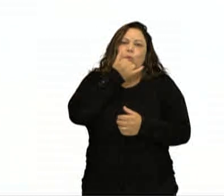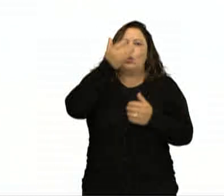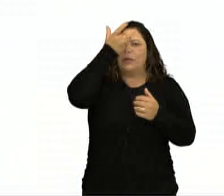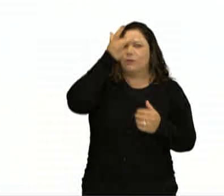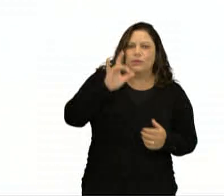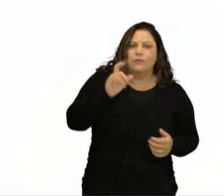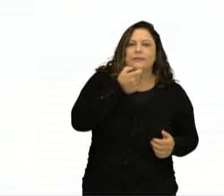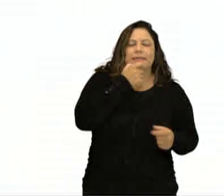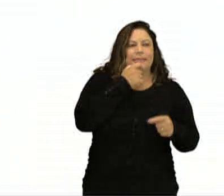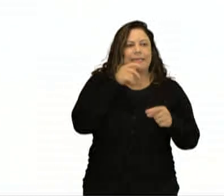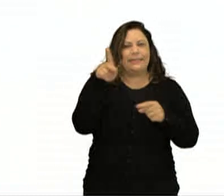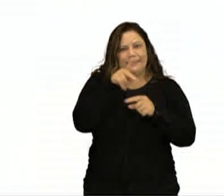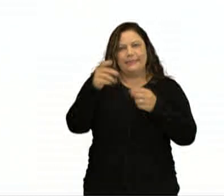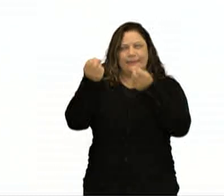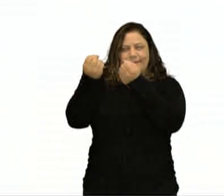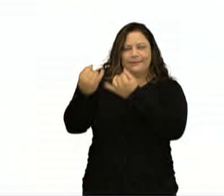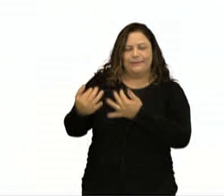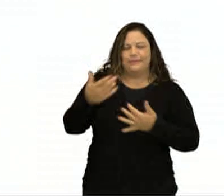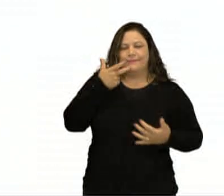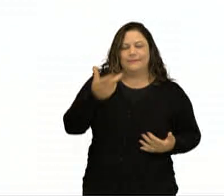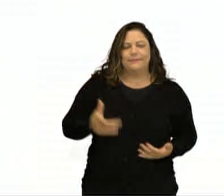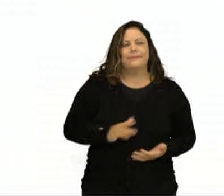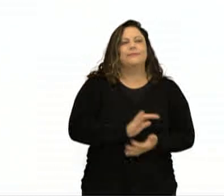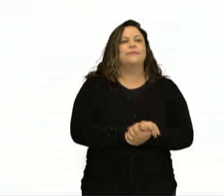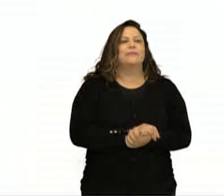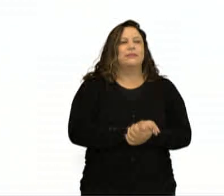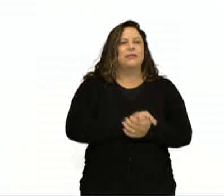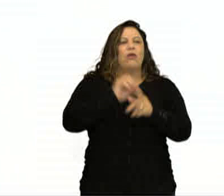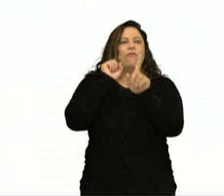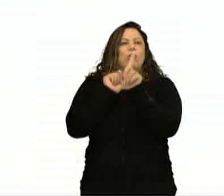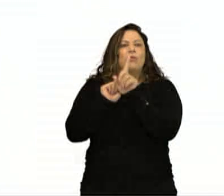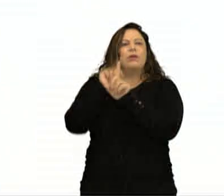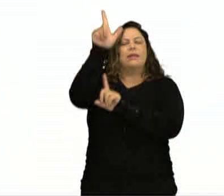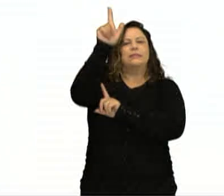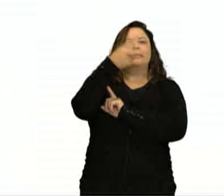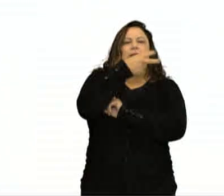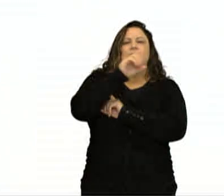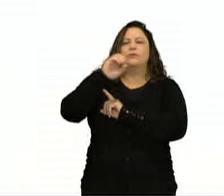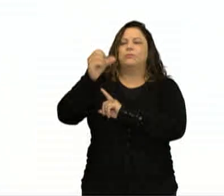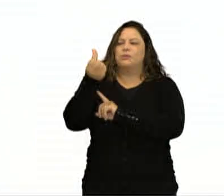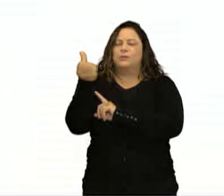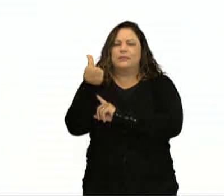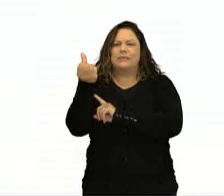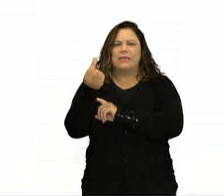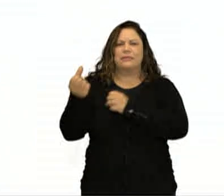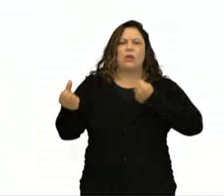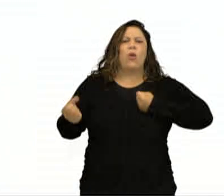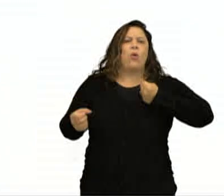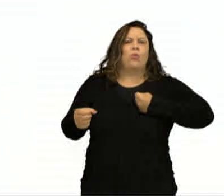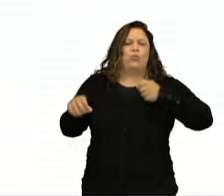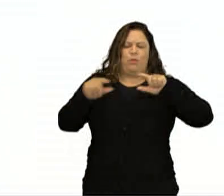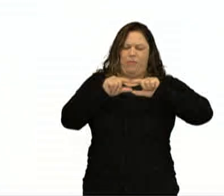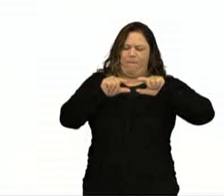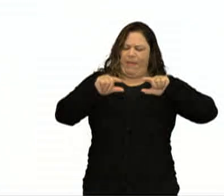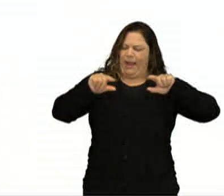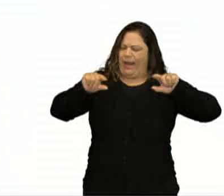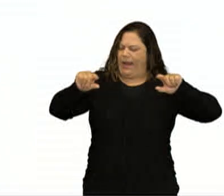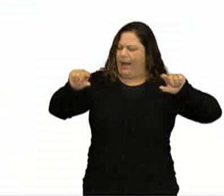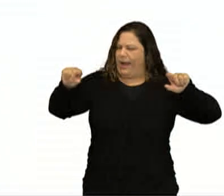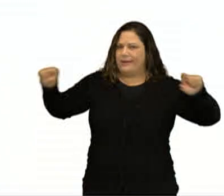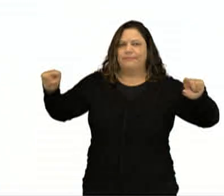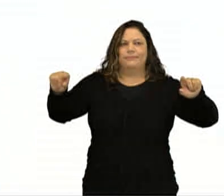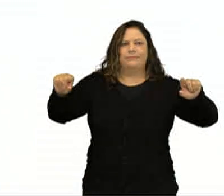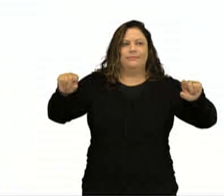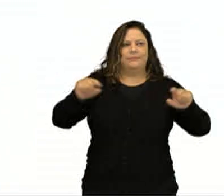lançada em 2006 e atualmente ela se encontra aproximadamente... Pessoal, olha esse número é gigantesco, é